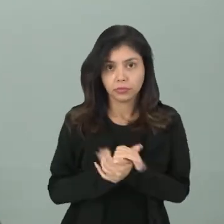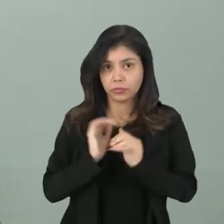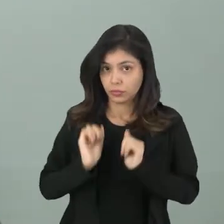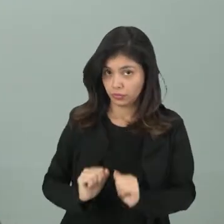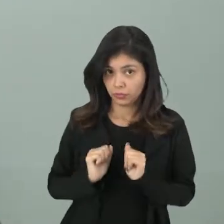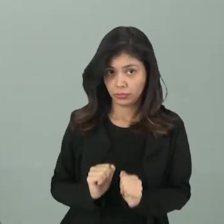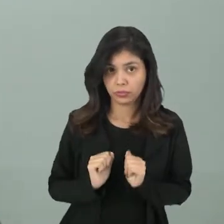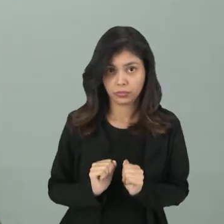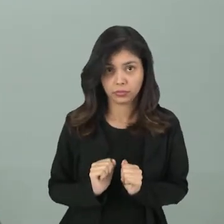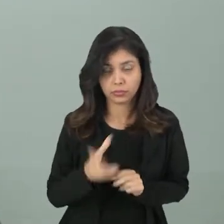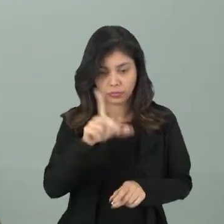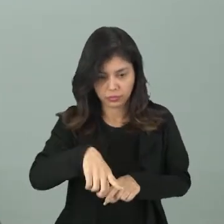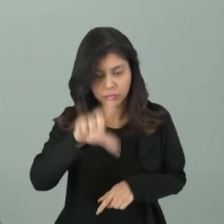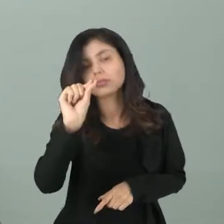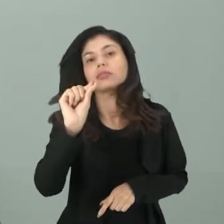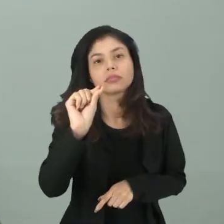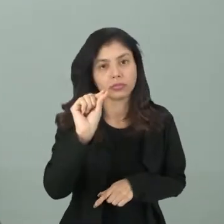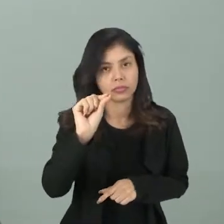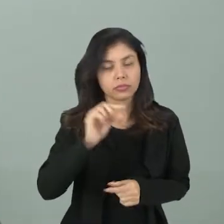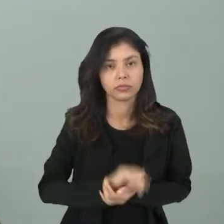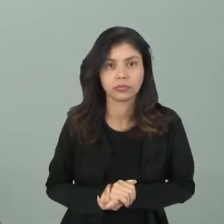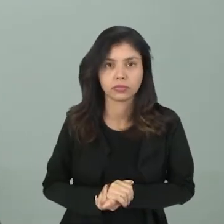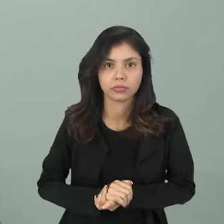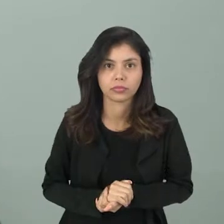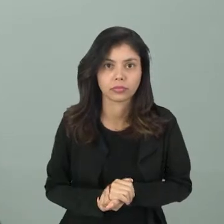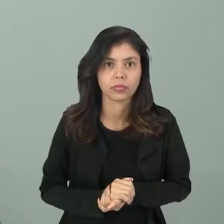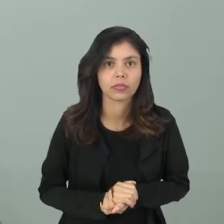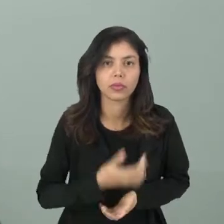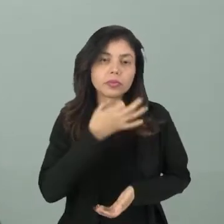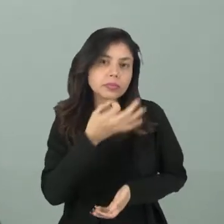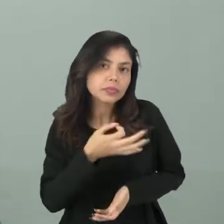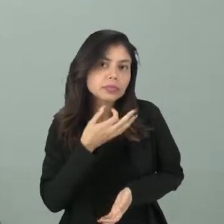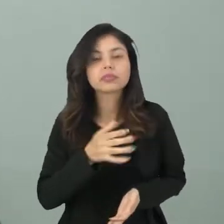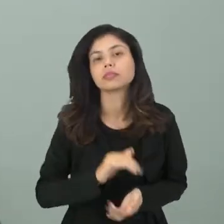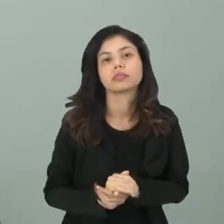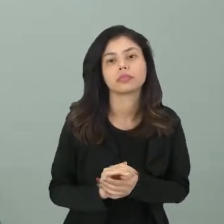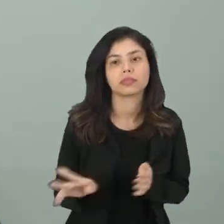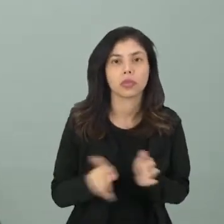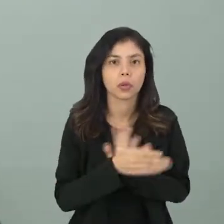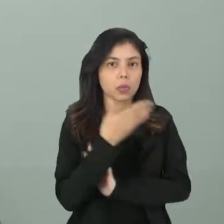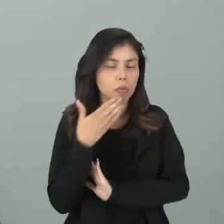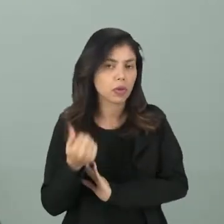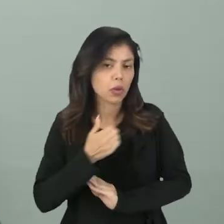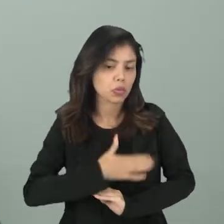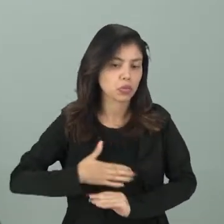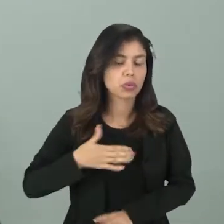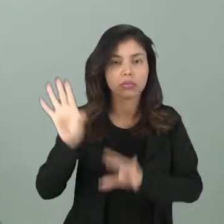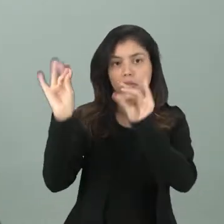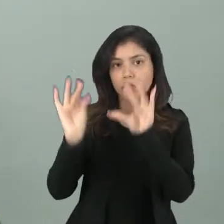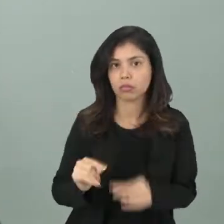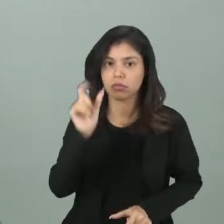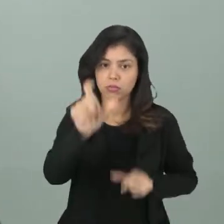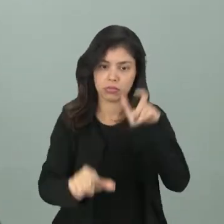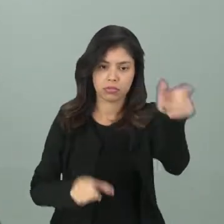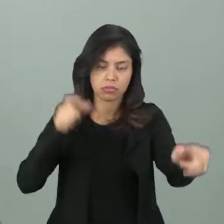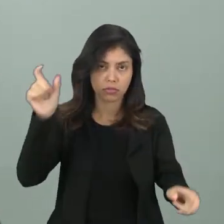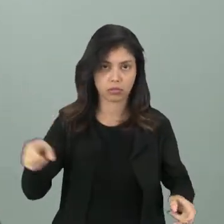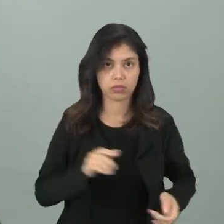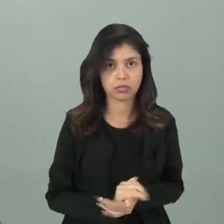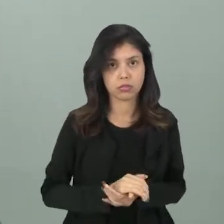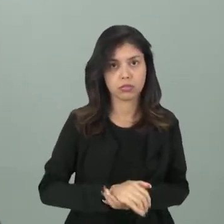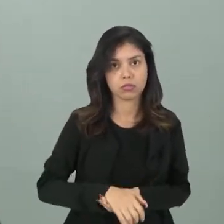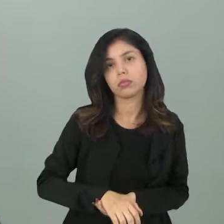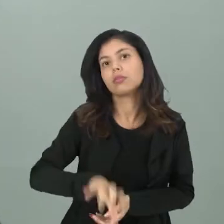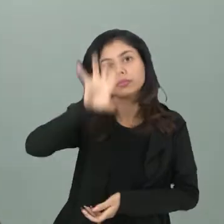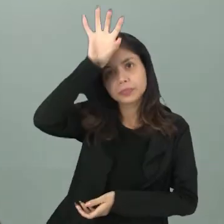eles escolhessem, né, a sua opção, a preferência, o seu gosto pelos personagens, foi o